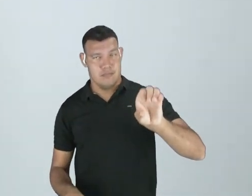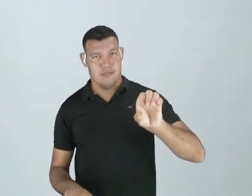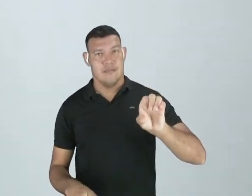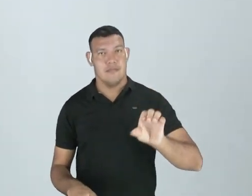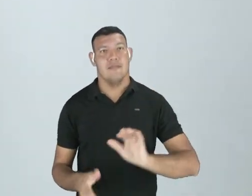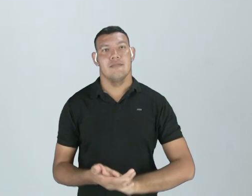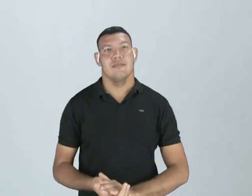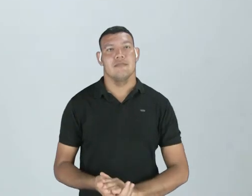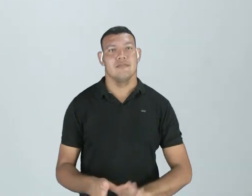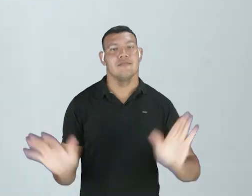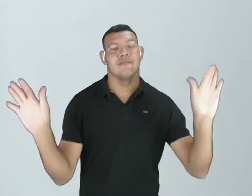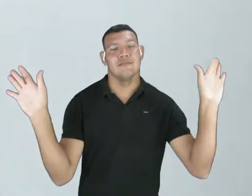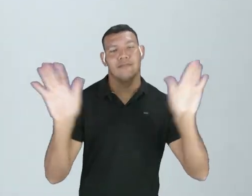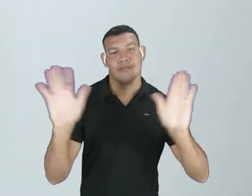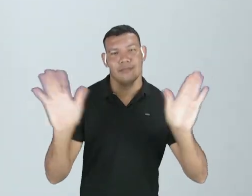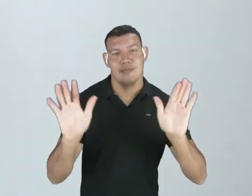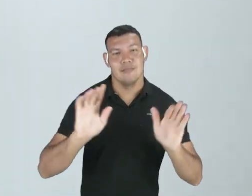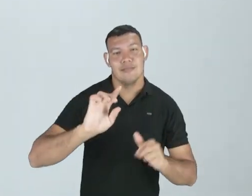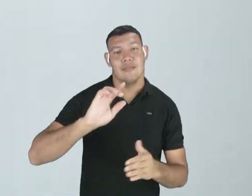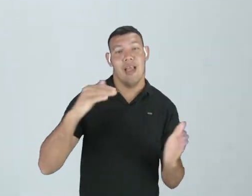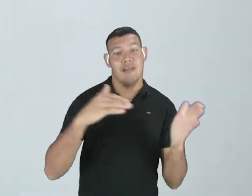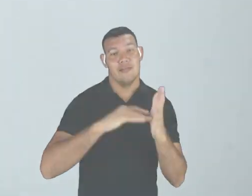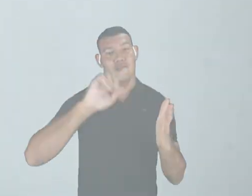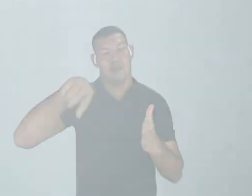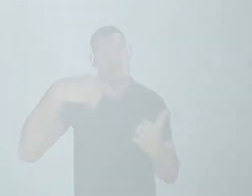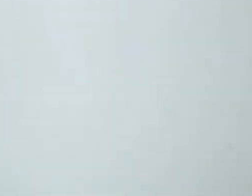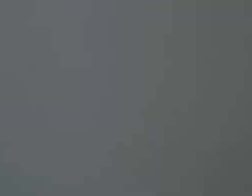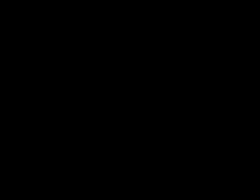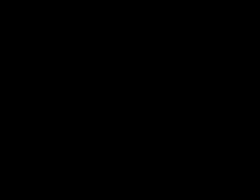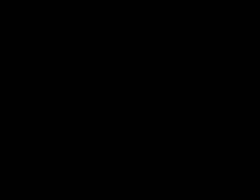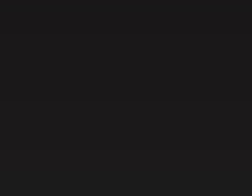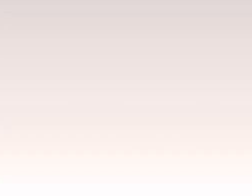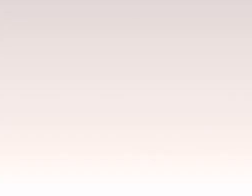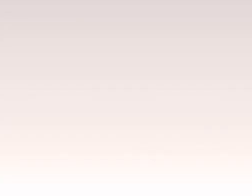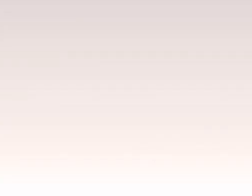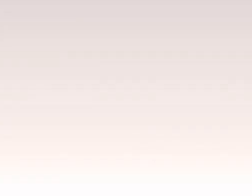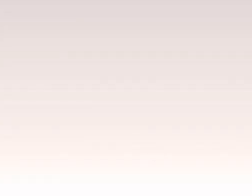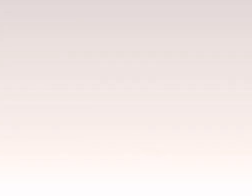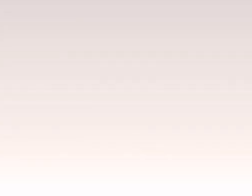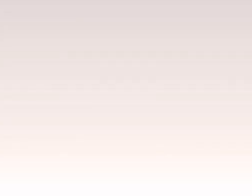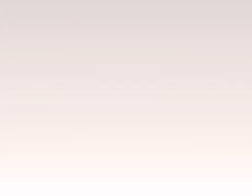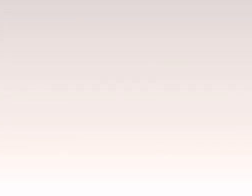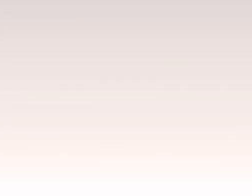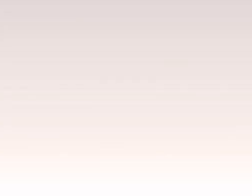Então a gente vai ficando por aqui. Tchau, tchau. Um forte abraço aí para vocês.